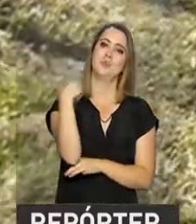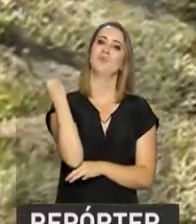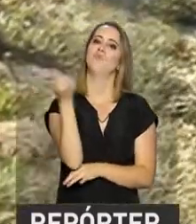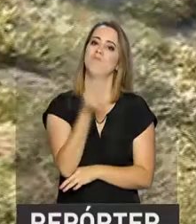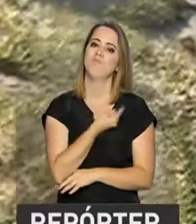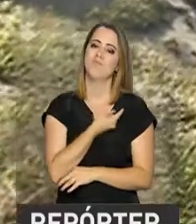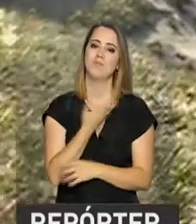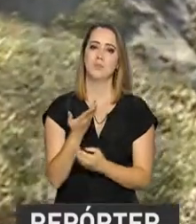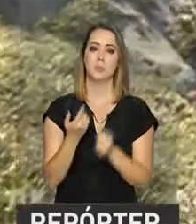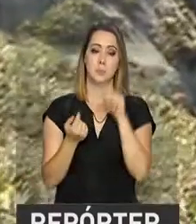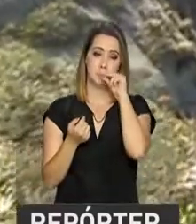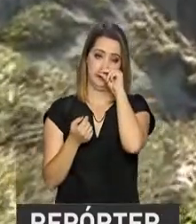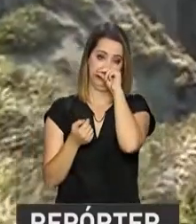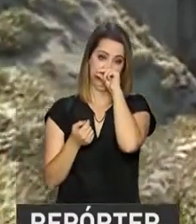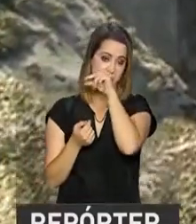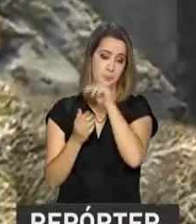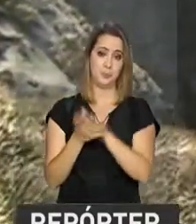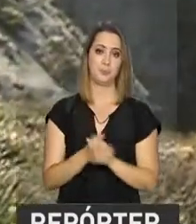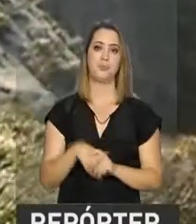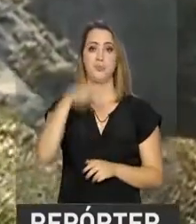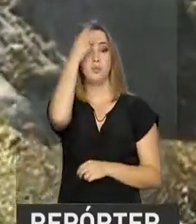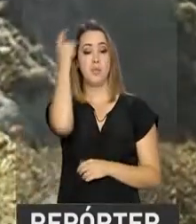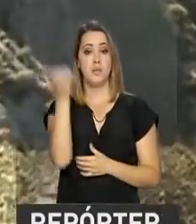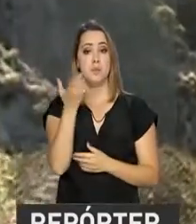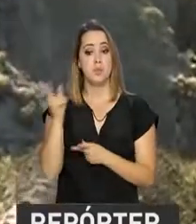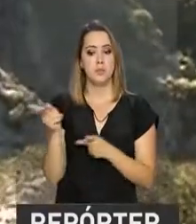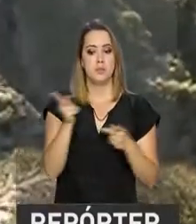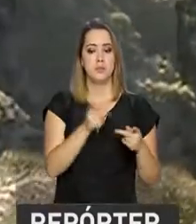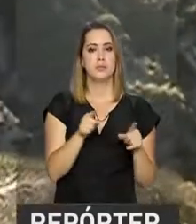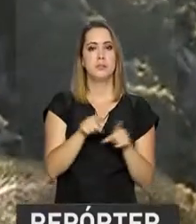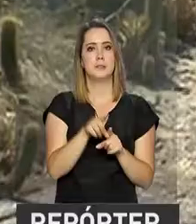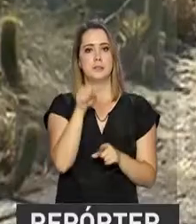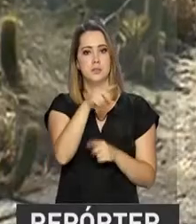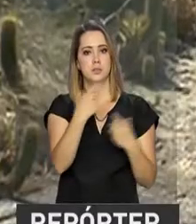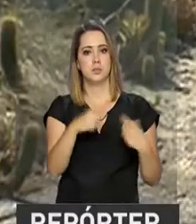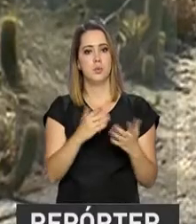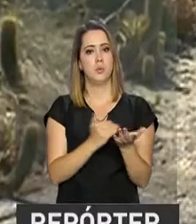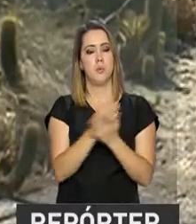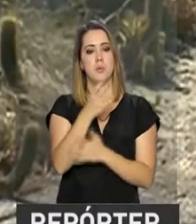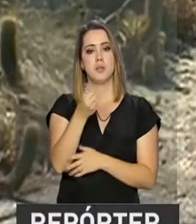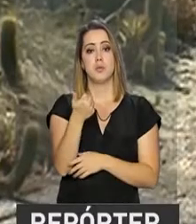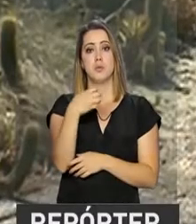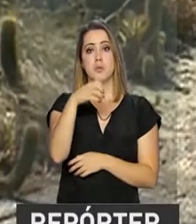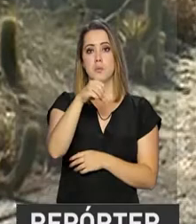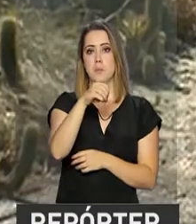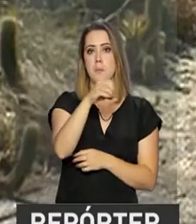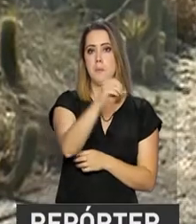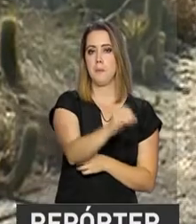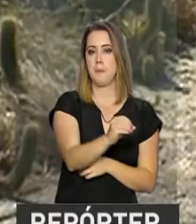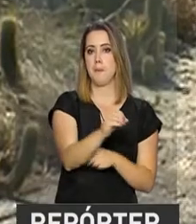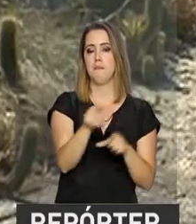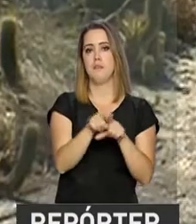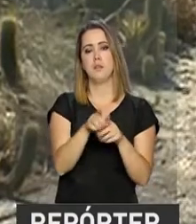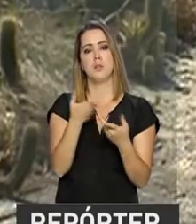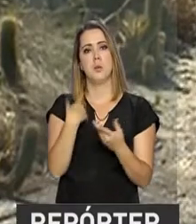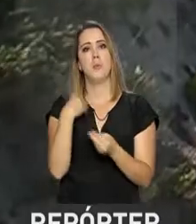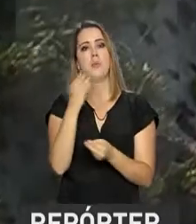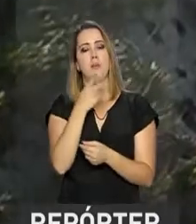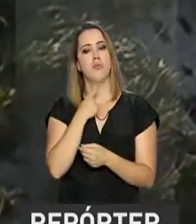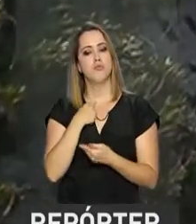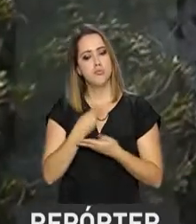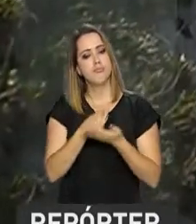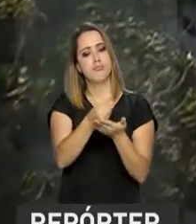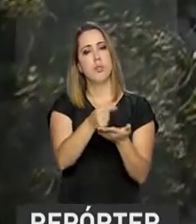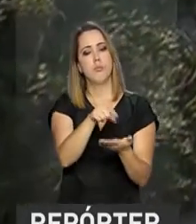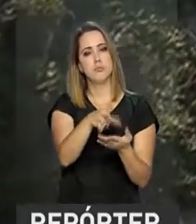turistas para ter acesso a esse paraíso ecológico vem desde os anos 90 para atender esse desejo sem levar riscos à natureza